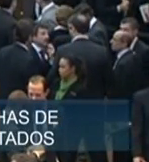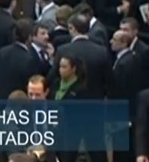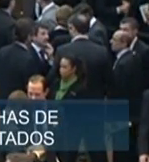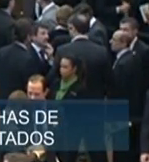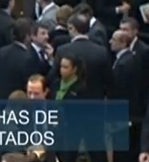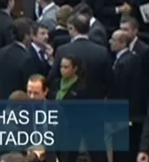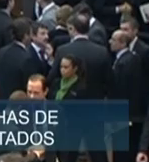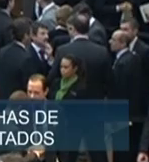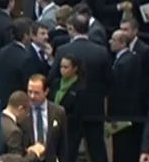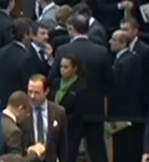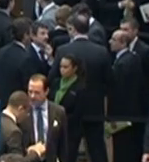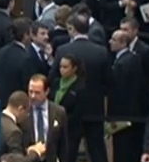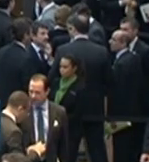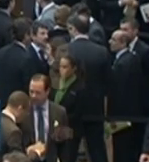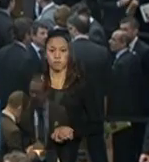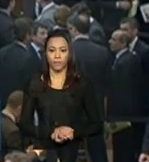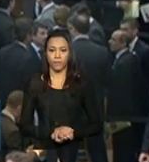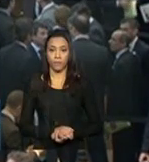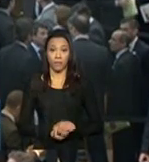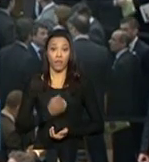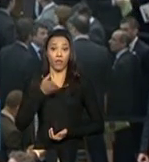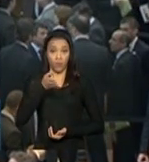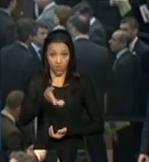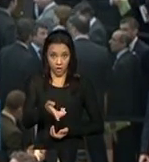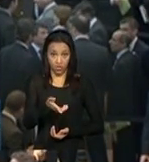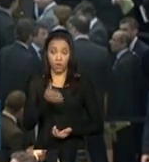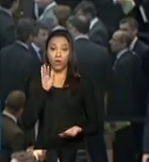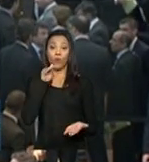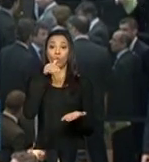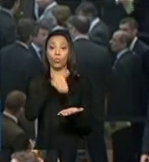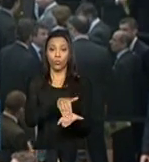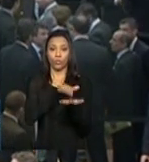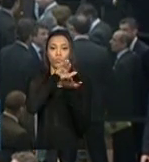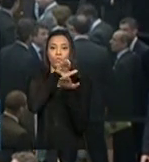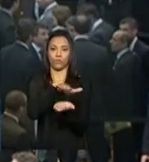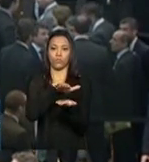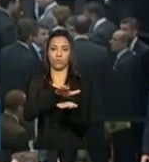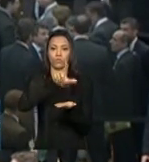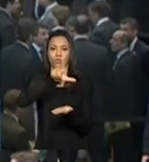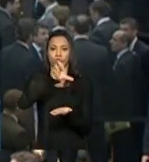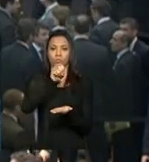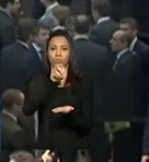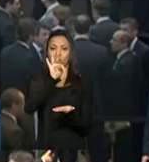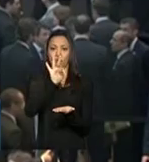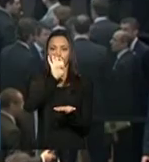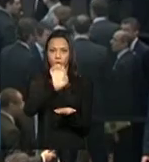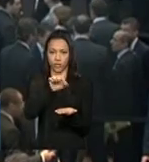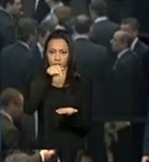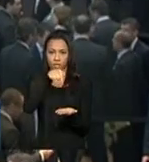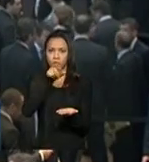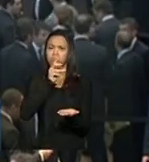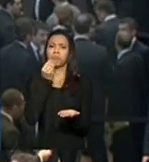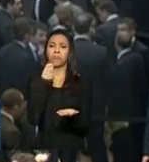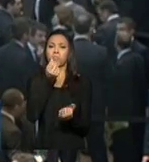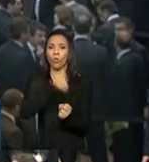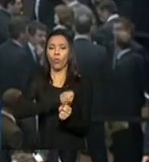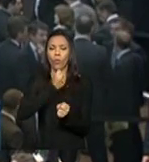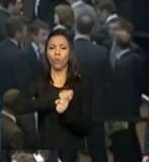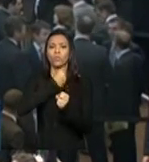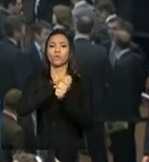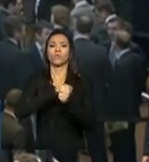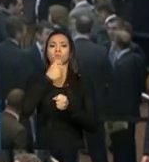Este é o último lote que está sendo leiloado. É um lote para a construção de